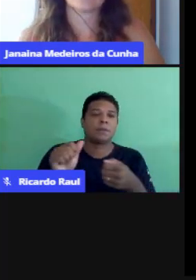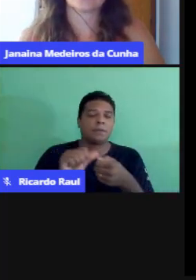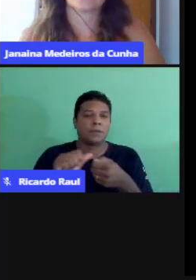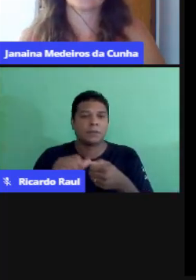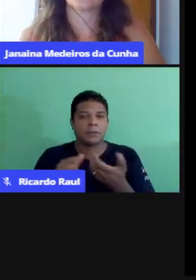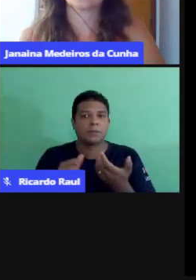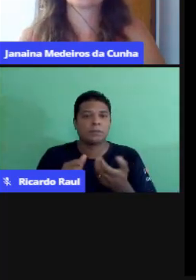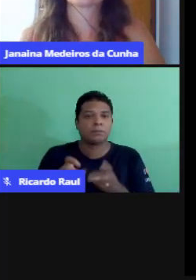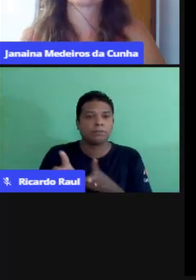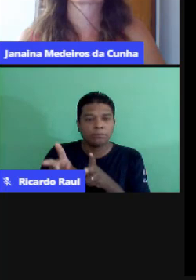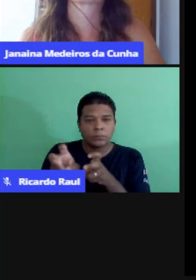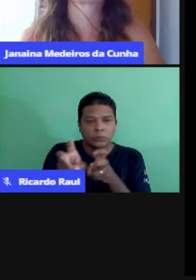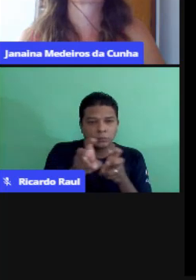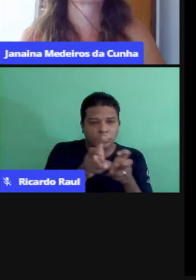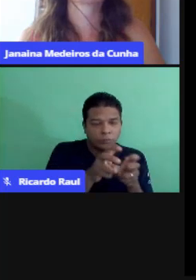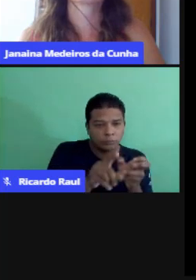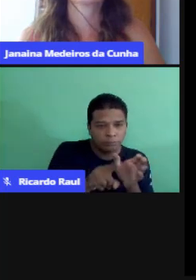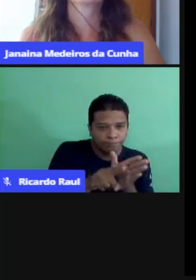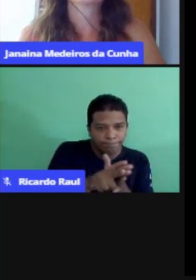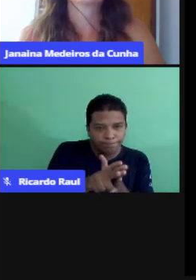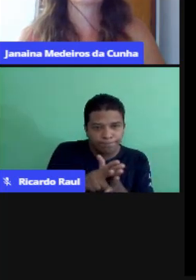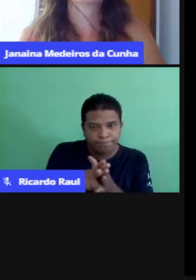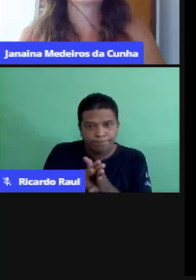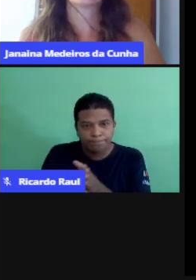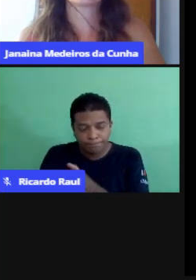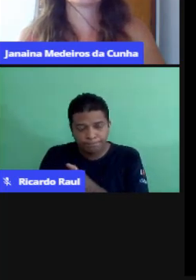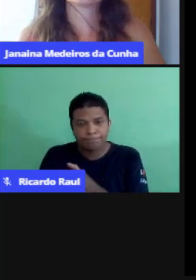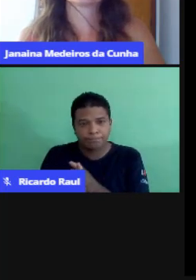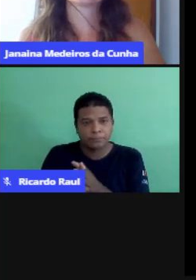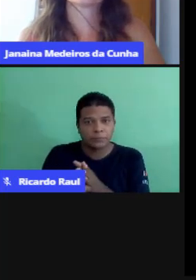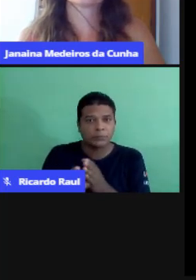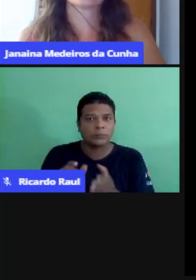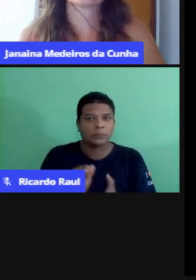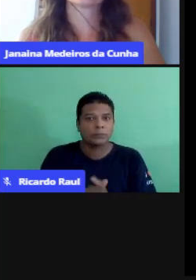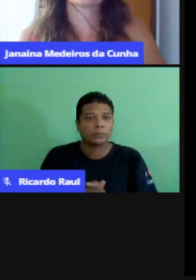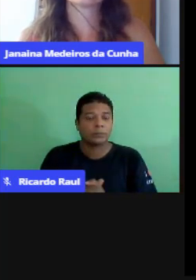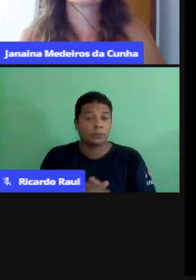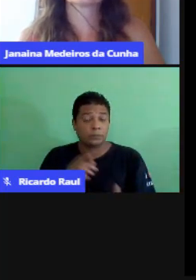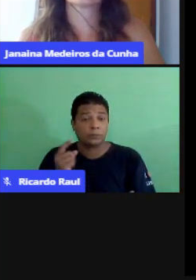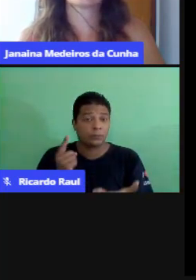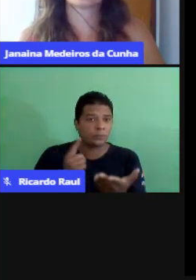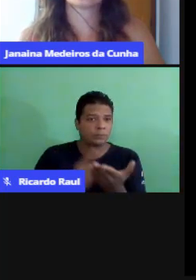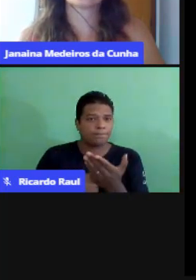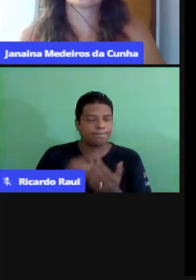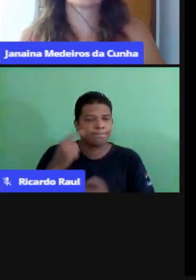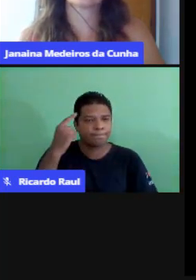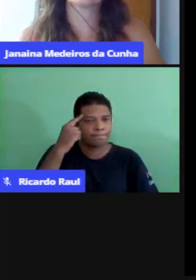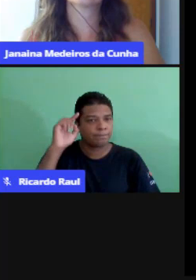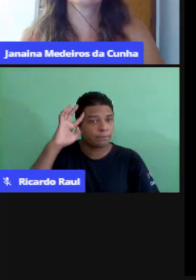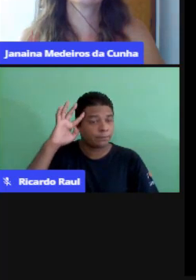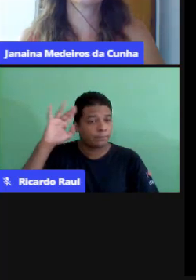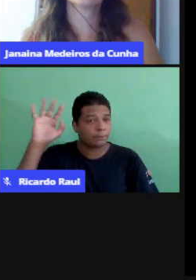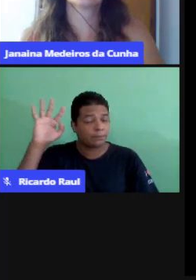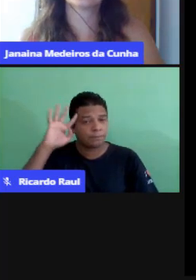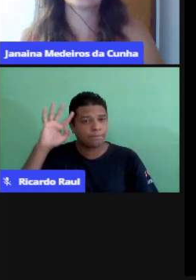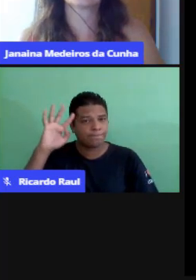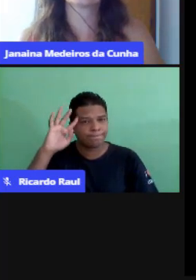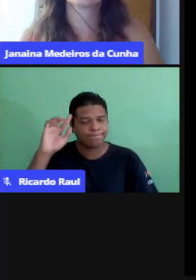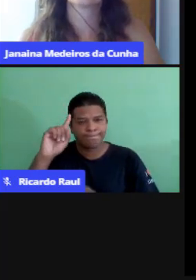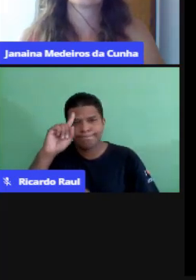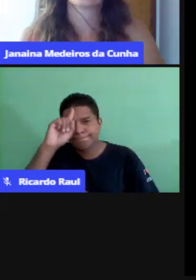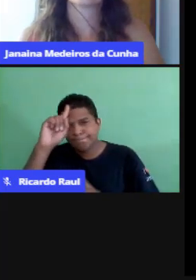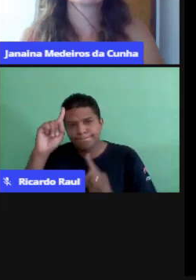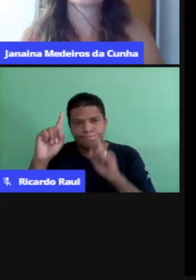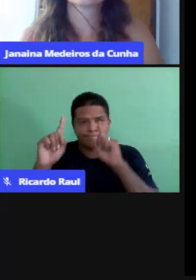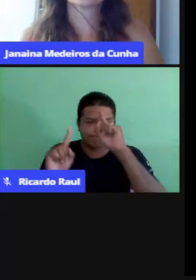esse olhar investigador, deve ter o compromisso de agir reflexivamente, criando e